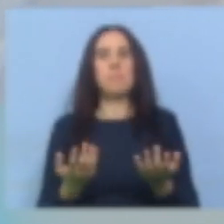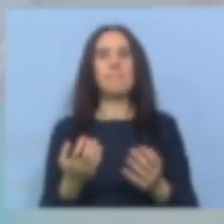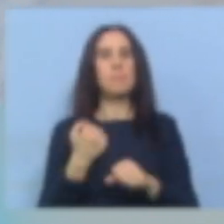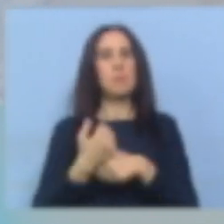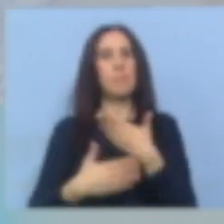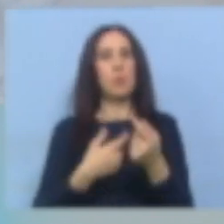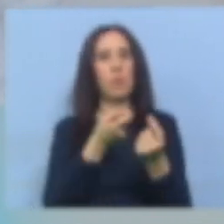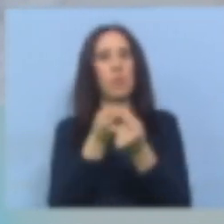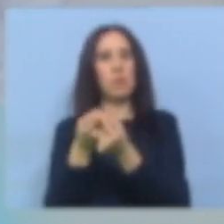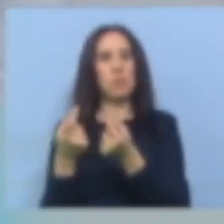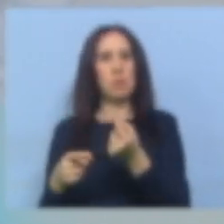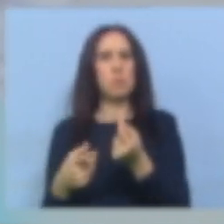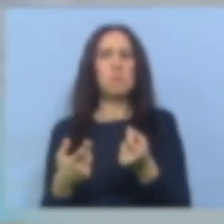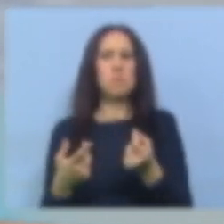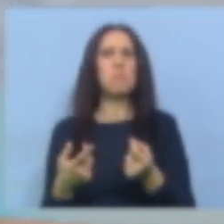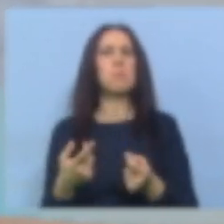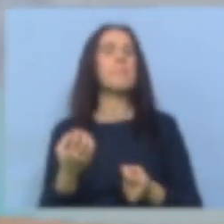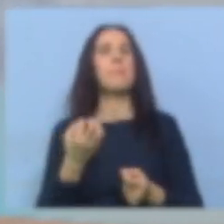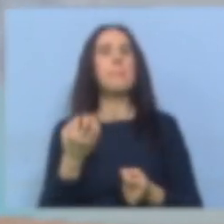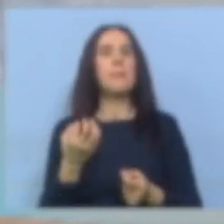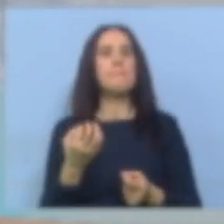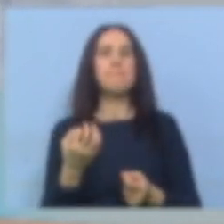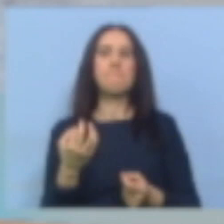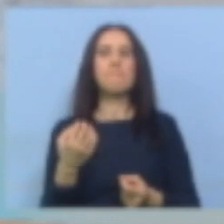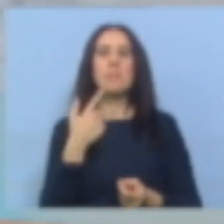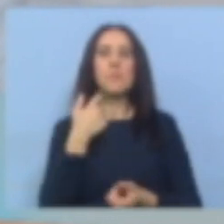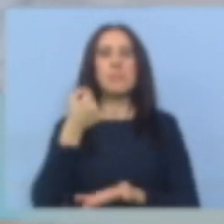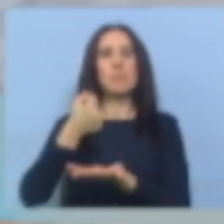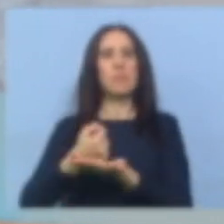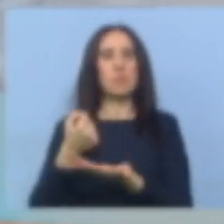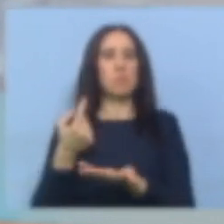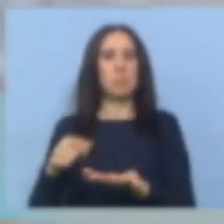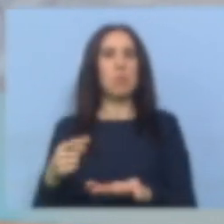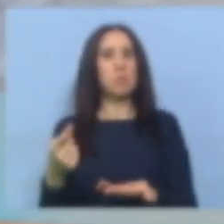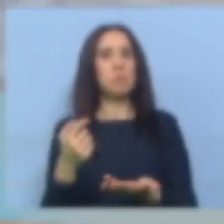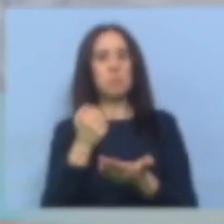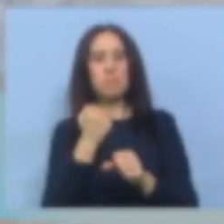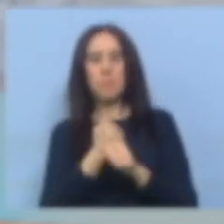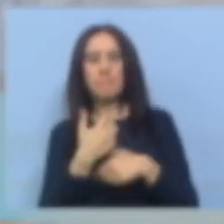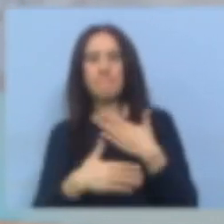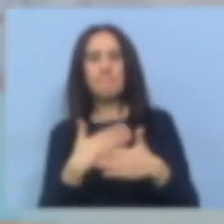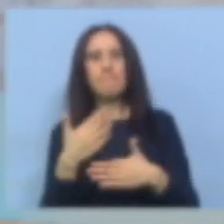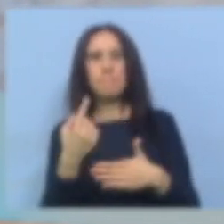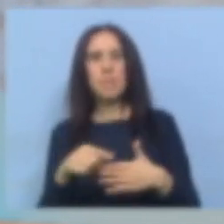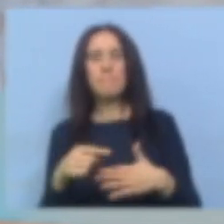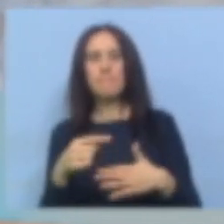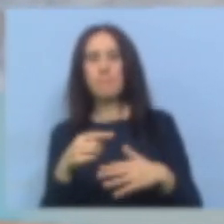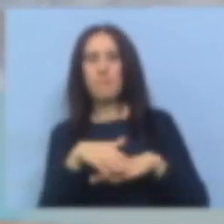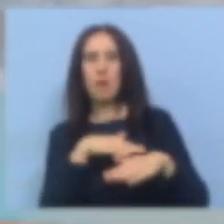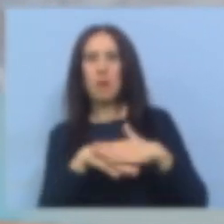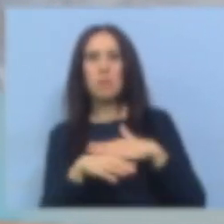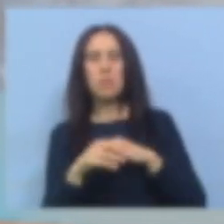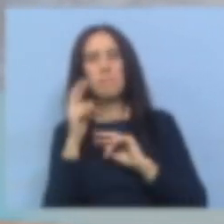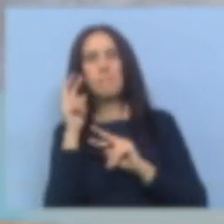trabalho próximo, de uma certa certificação também e compreensão dos trabalhos que fazem, e